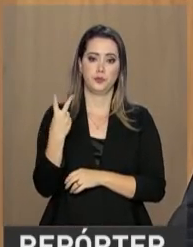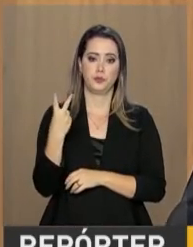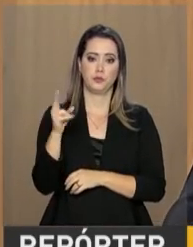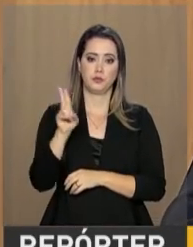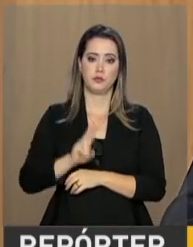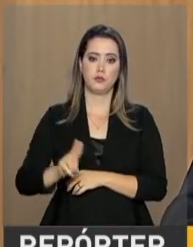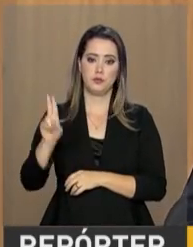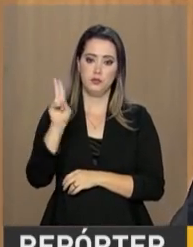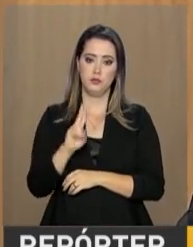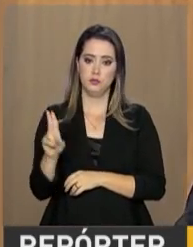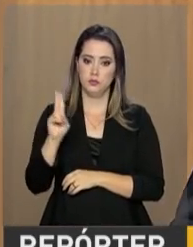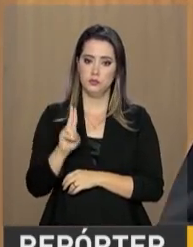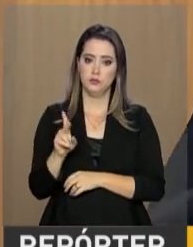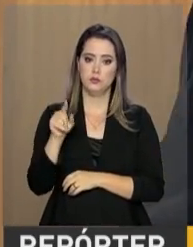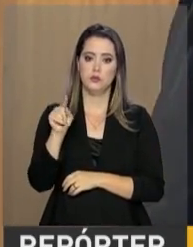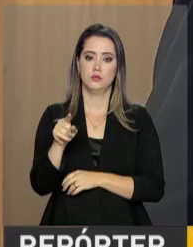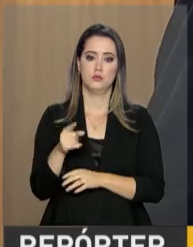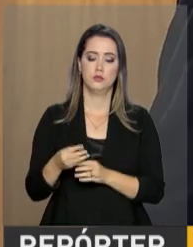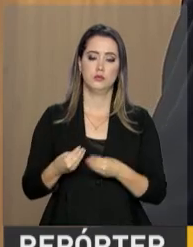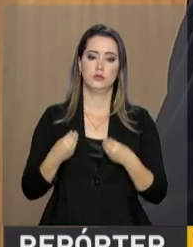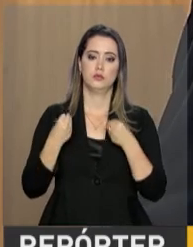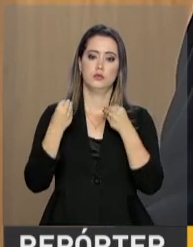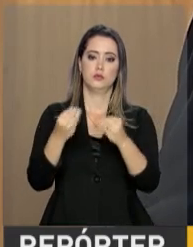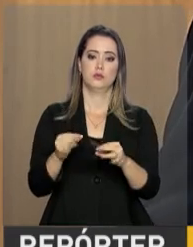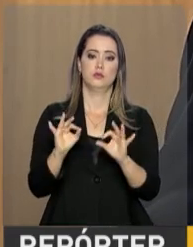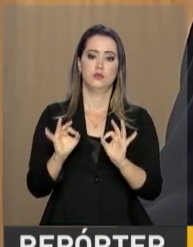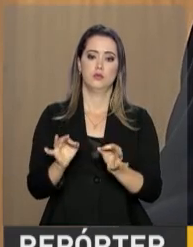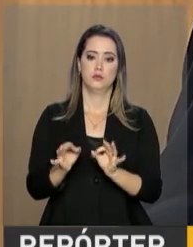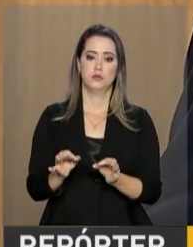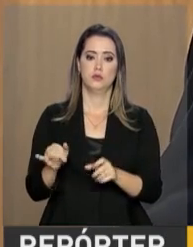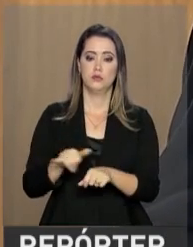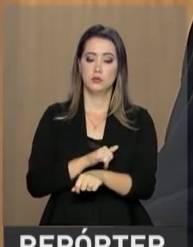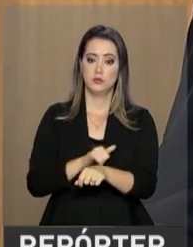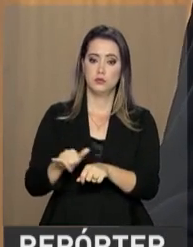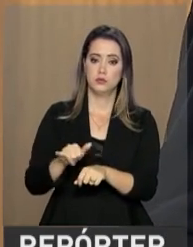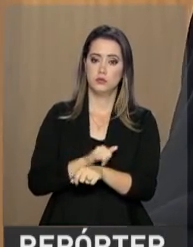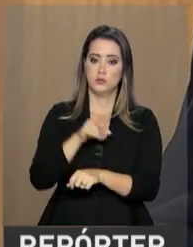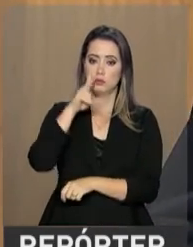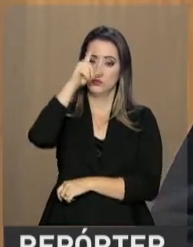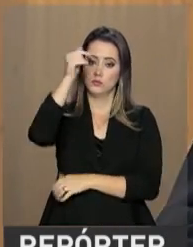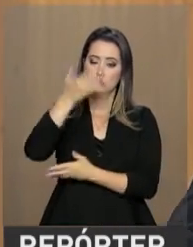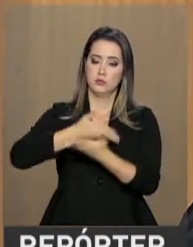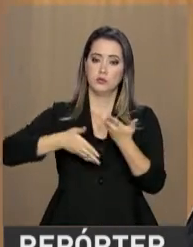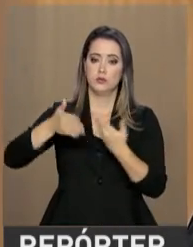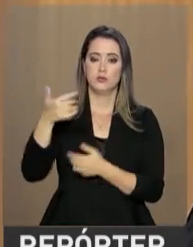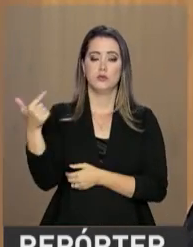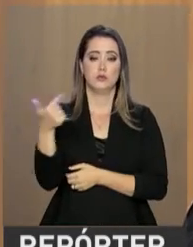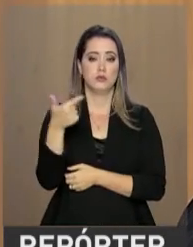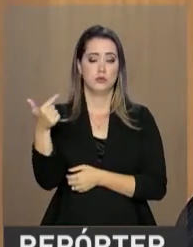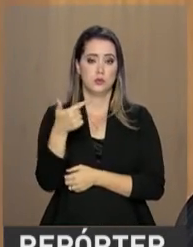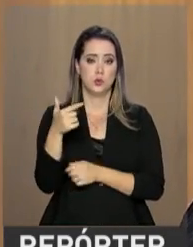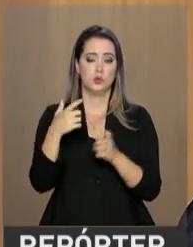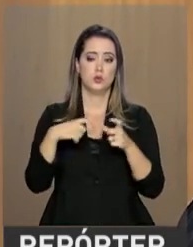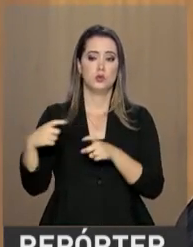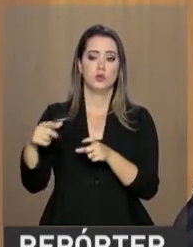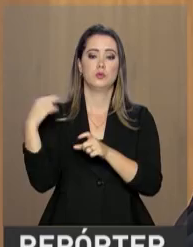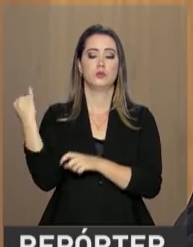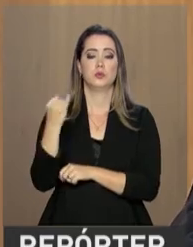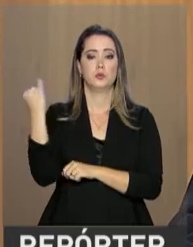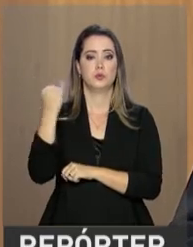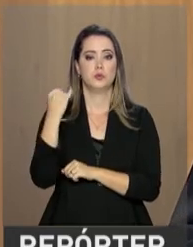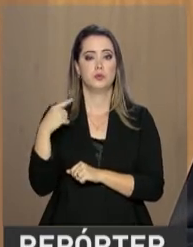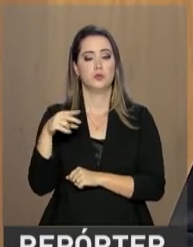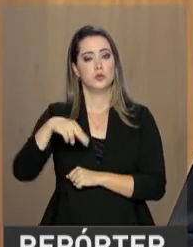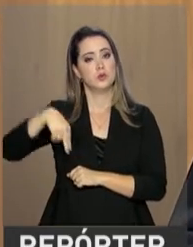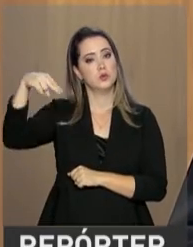universidades ela vem certamente com a estratégia de fortalecimento desses duas regiões tão importantes é